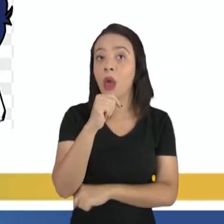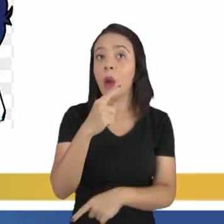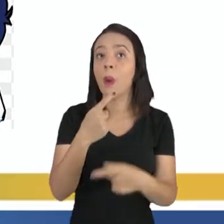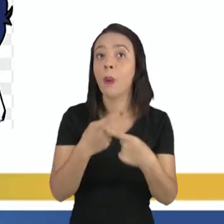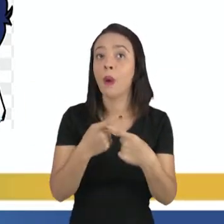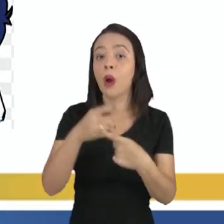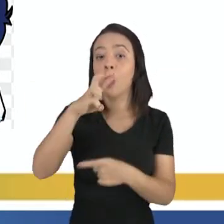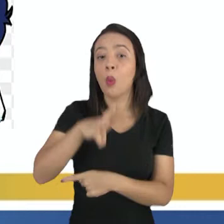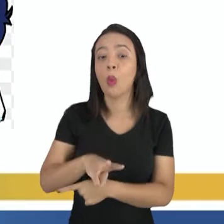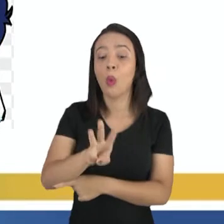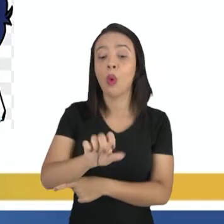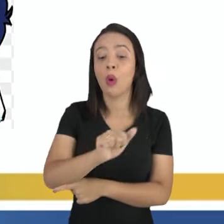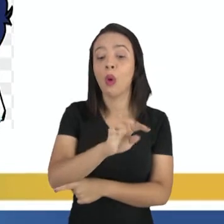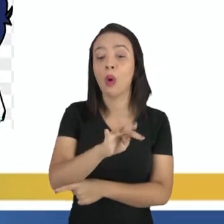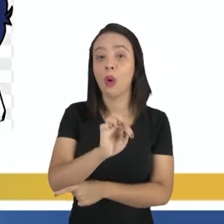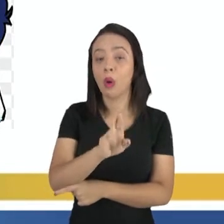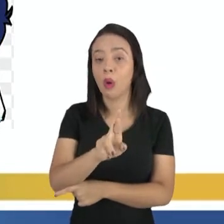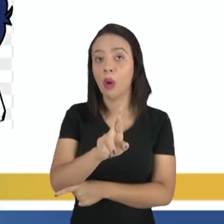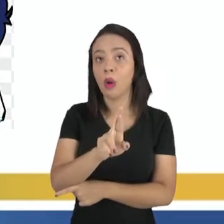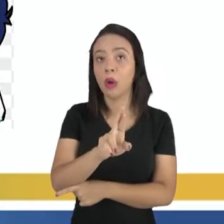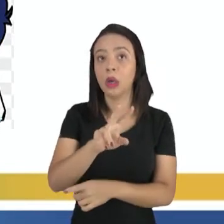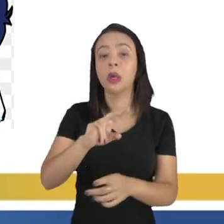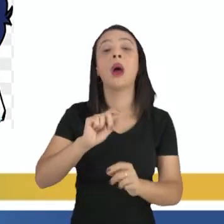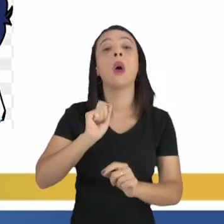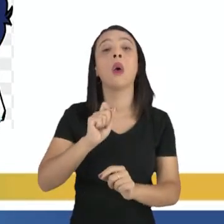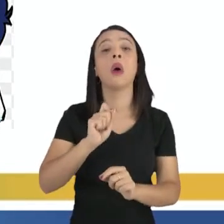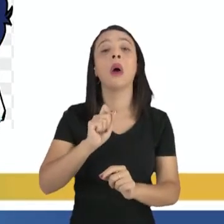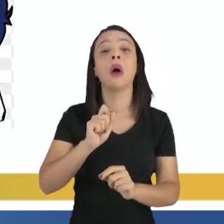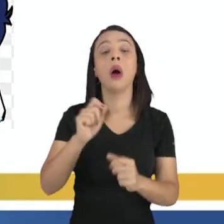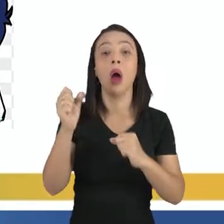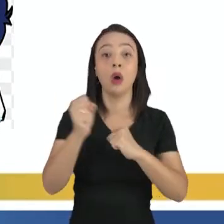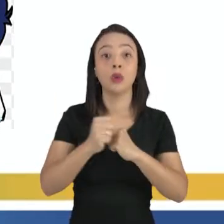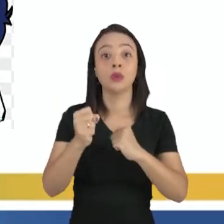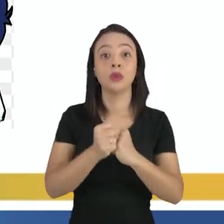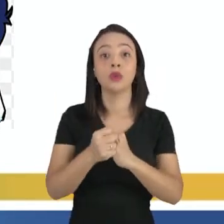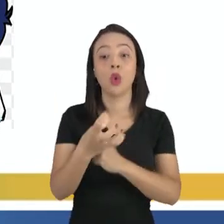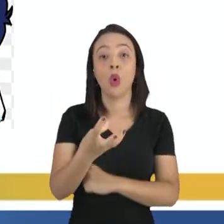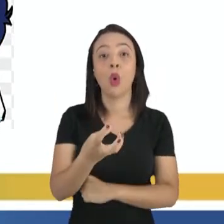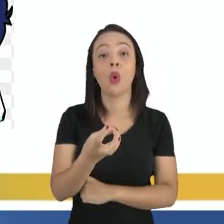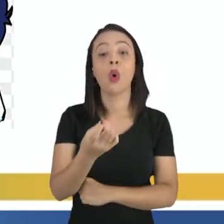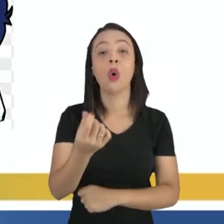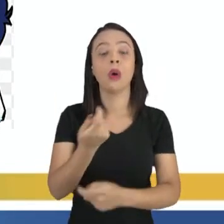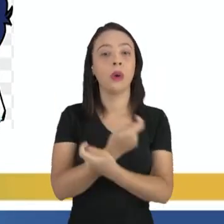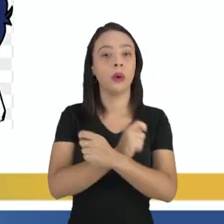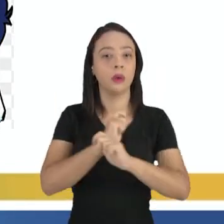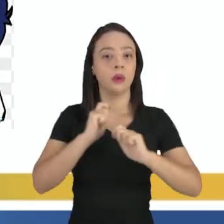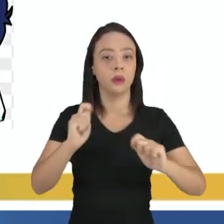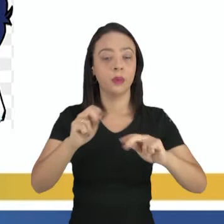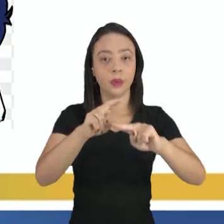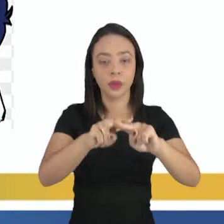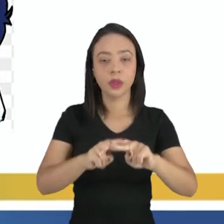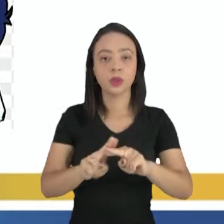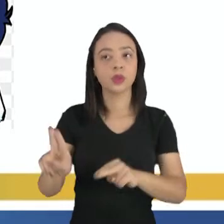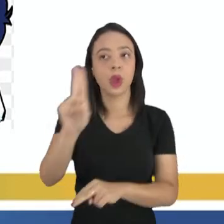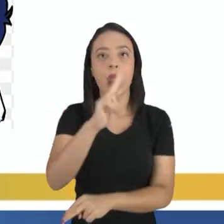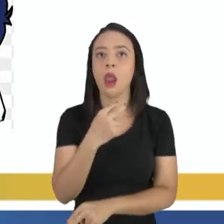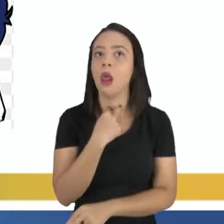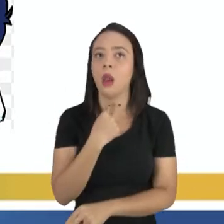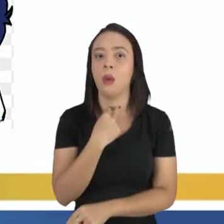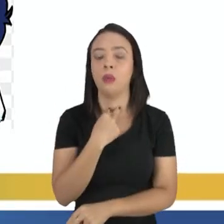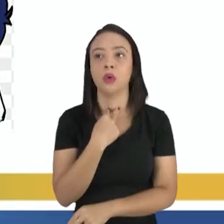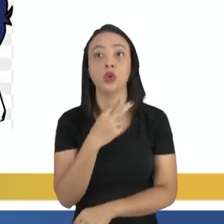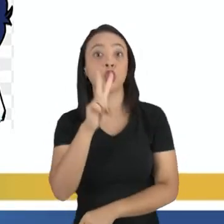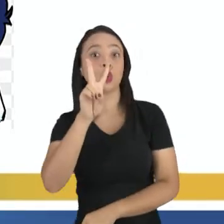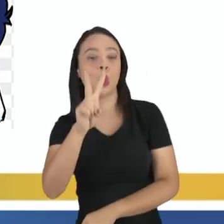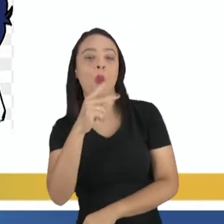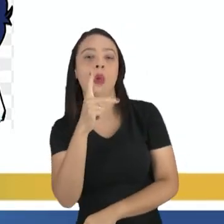o water, água, é incontável. Nós não podemos contar. Então a gente não pode usar two waters, por